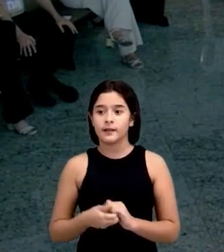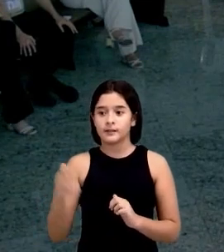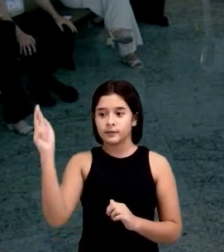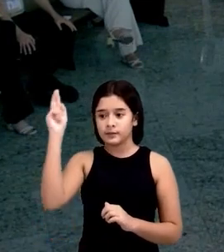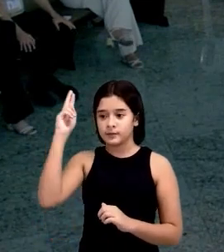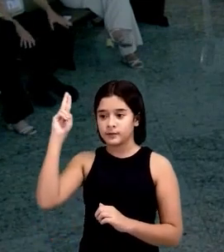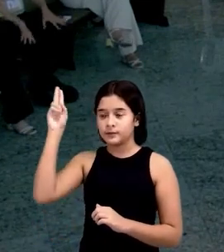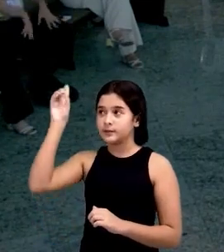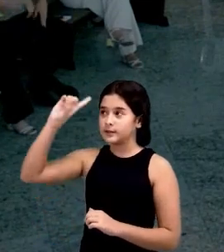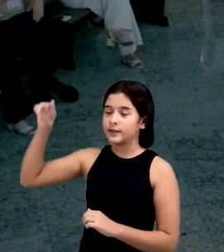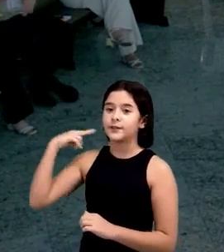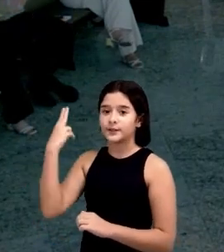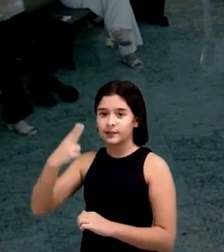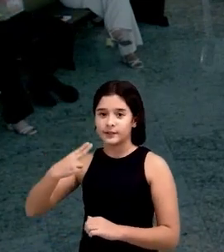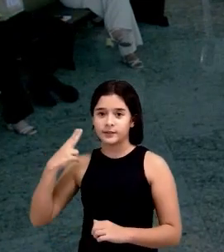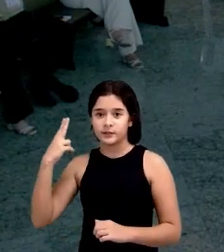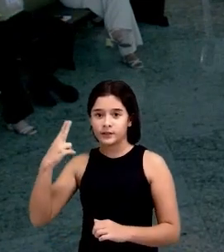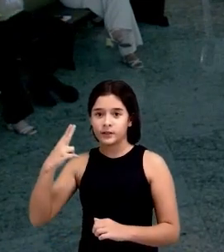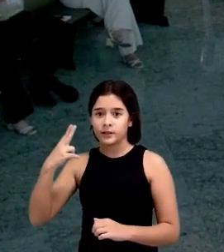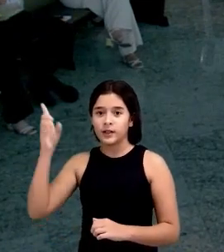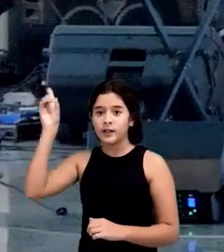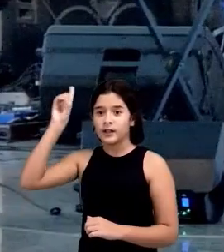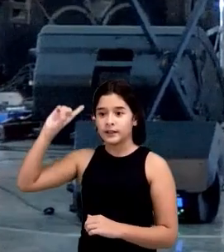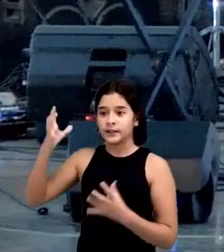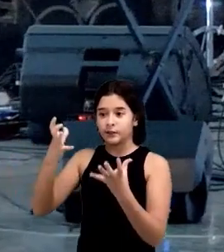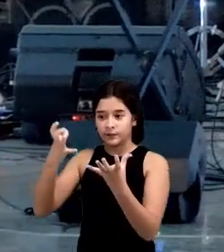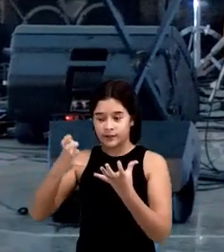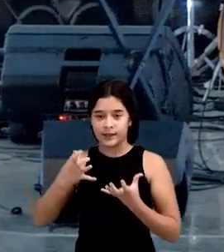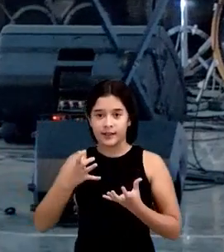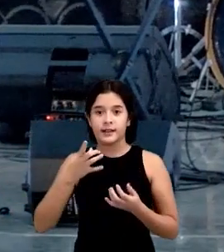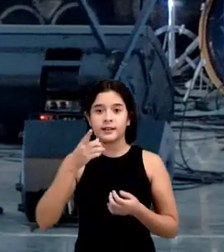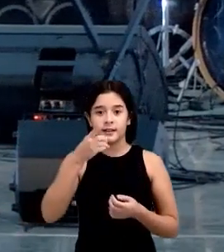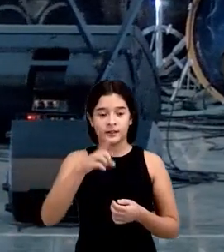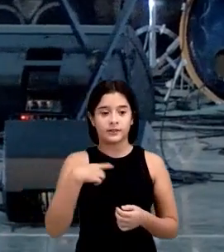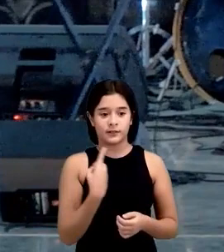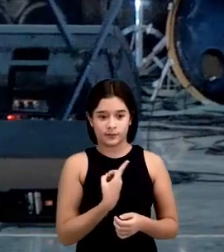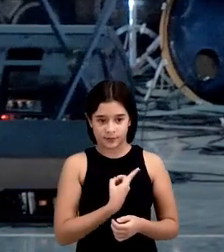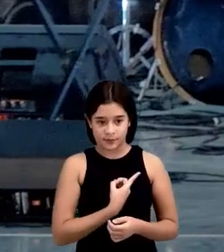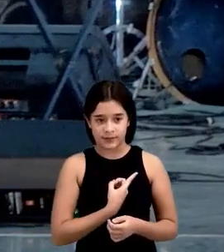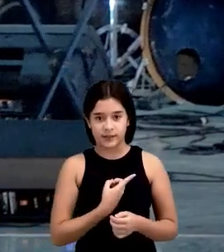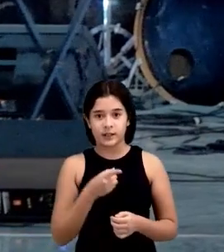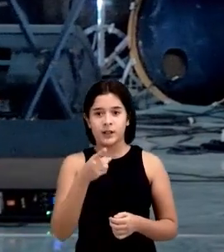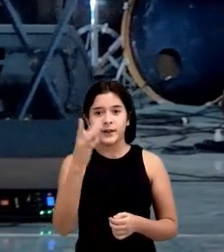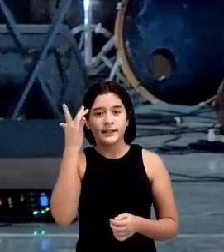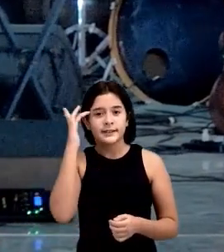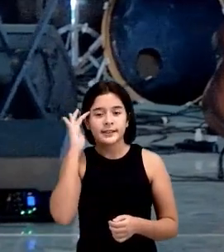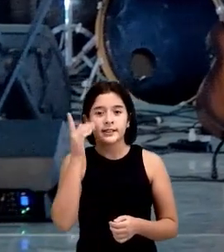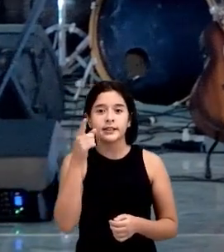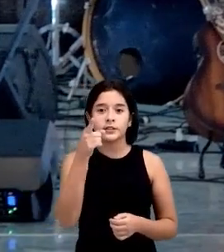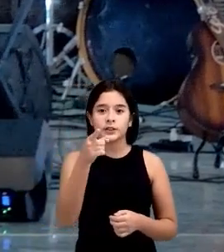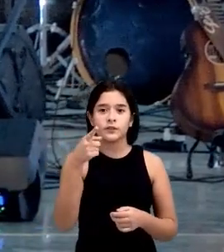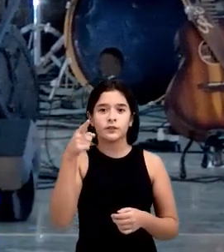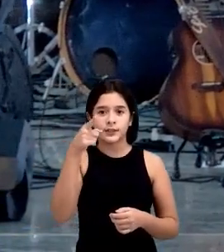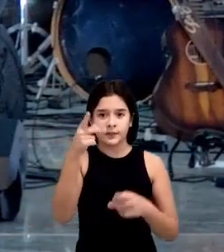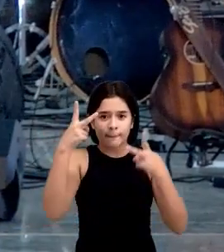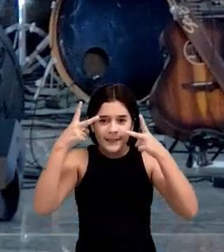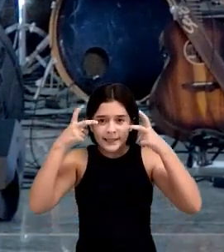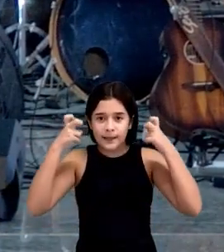você entender isso, você vai perceber que Jesus quer fazer uma grande mudança onde você está hoje.